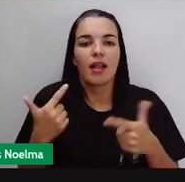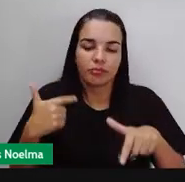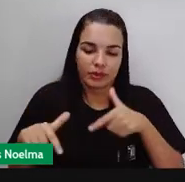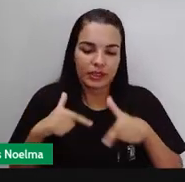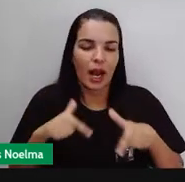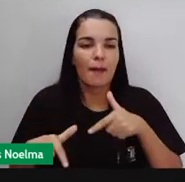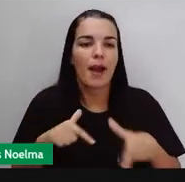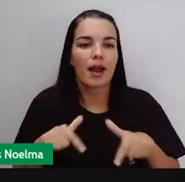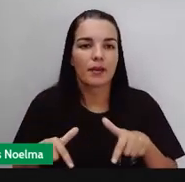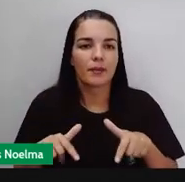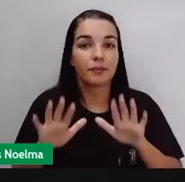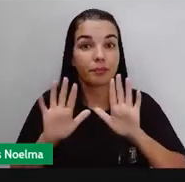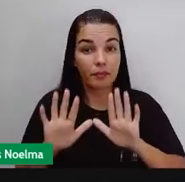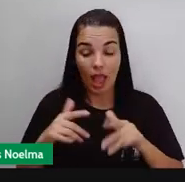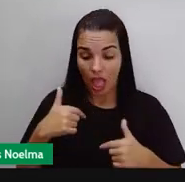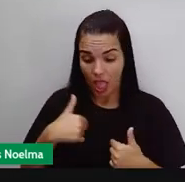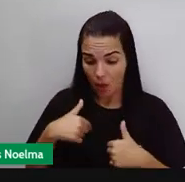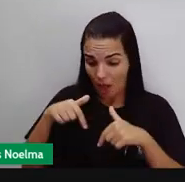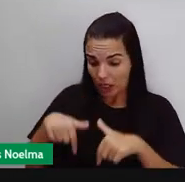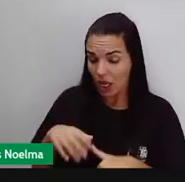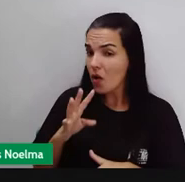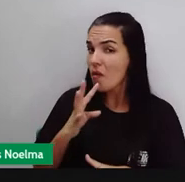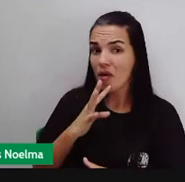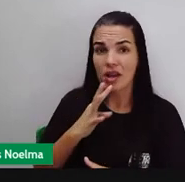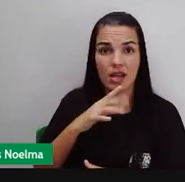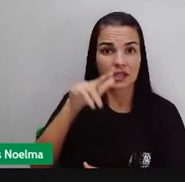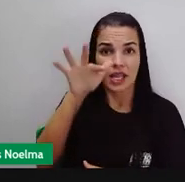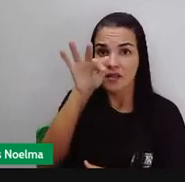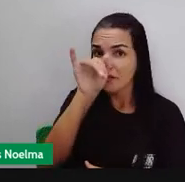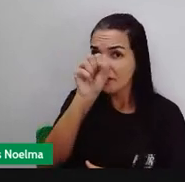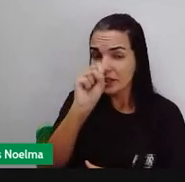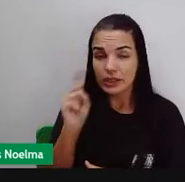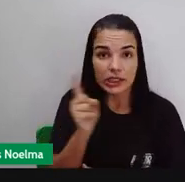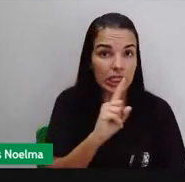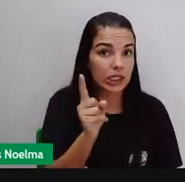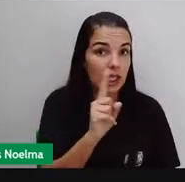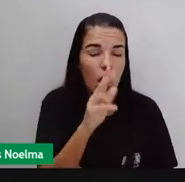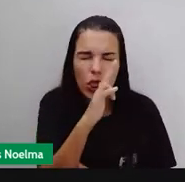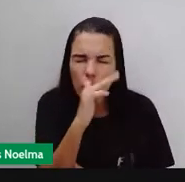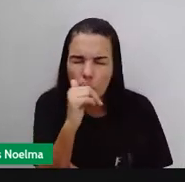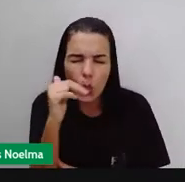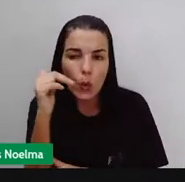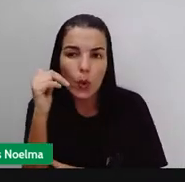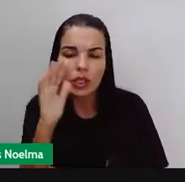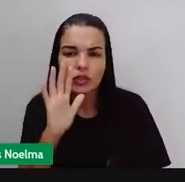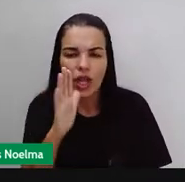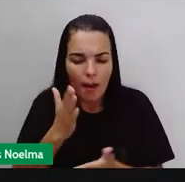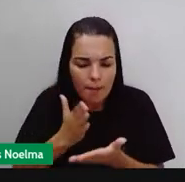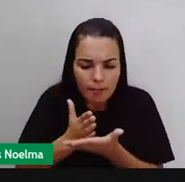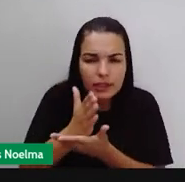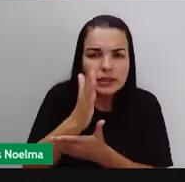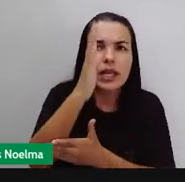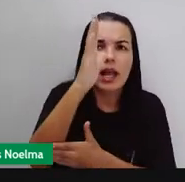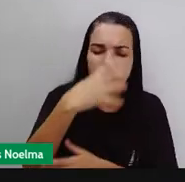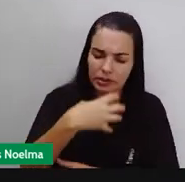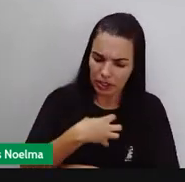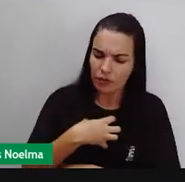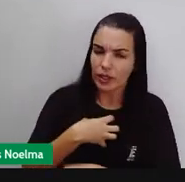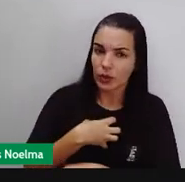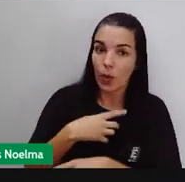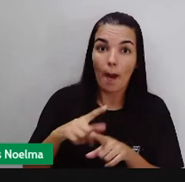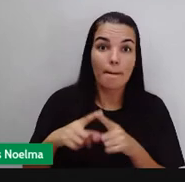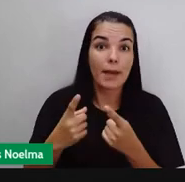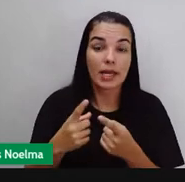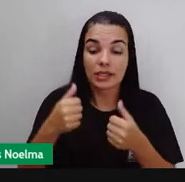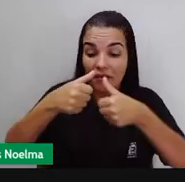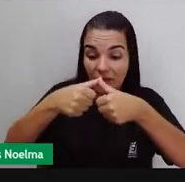emprego. Eu não conhecia a Feira de Santana, eu nunca tinha vindo à Feira de Santana. Já passei por aqui, indo a Salvador, mas